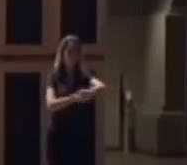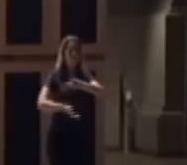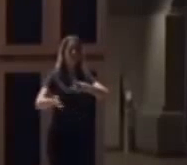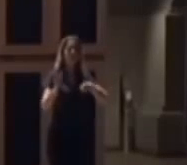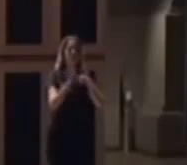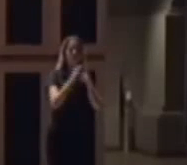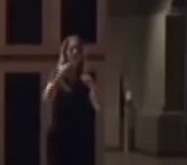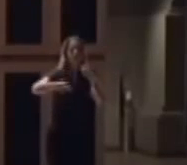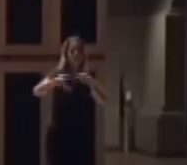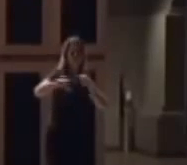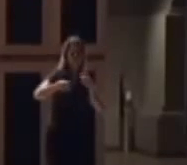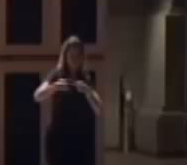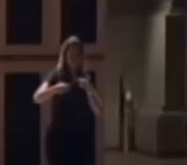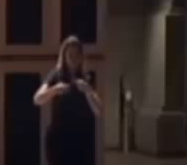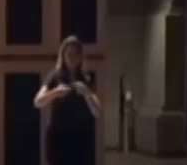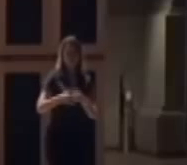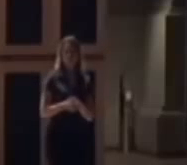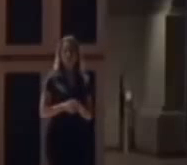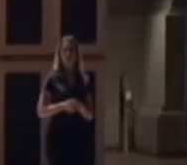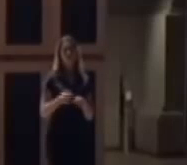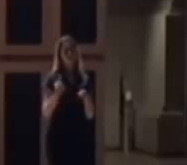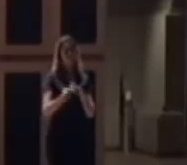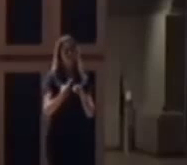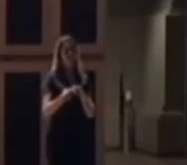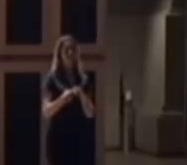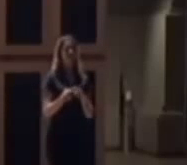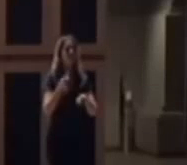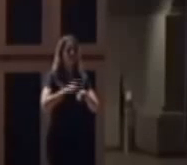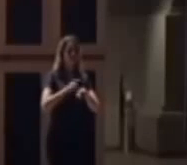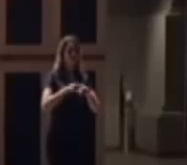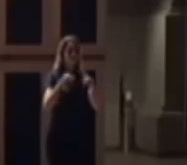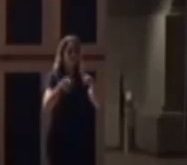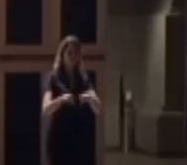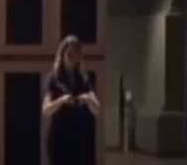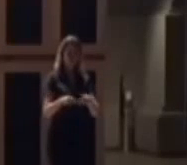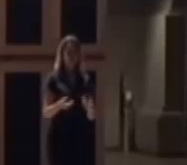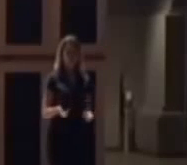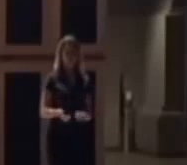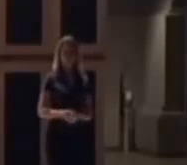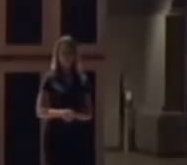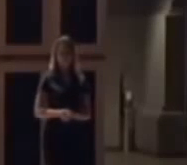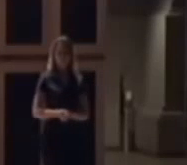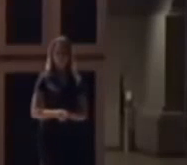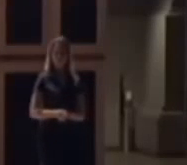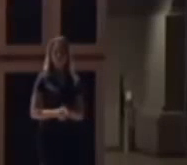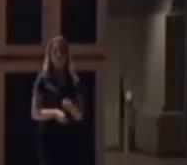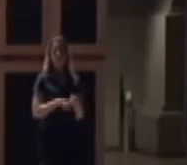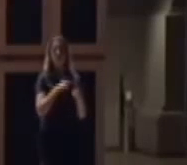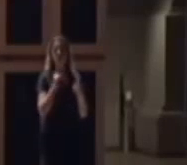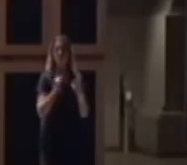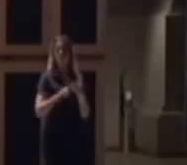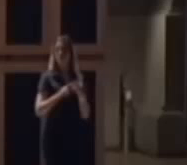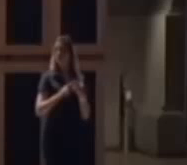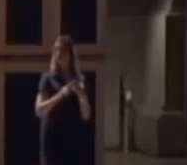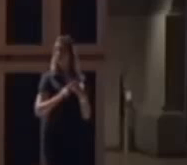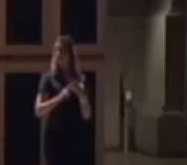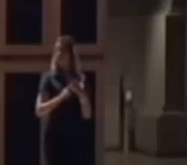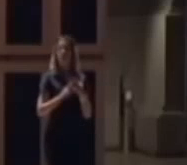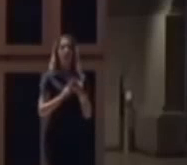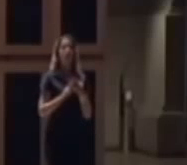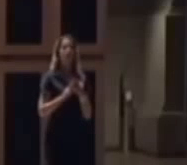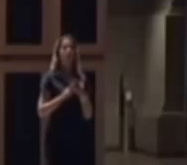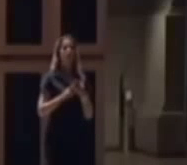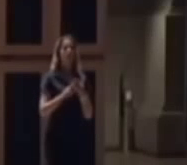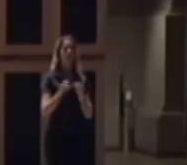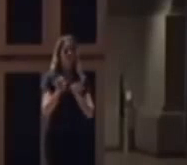acho... Queria mais uma vez parabenizar, porque esse momento é um momento disso também aqui, né? Construção de indicadores para o setor cultural, que a gente já